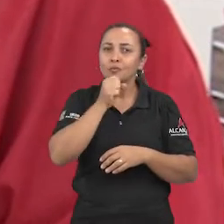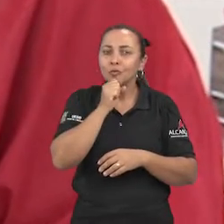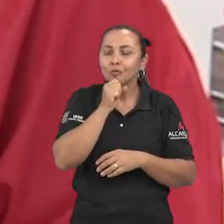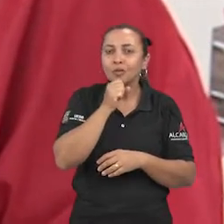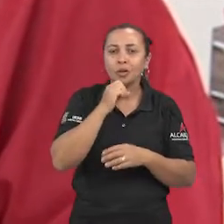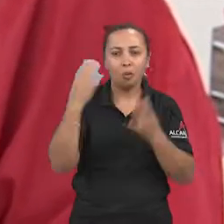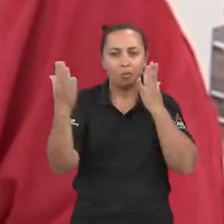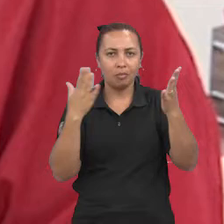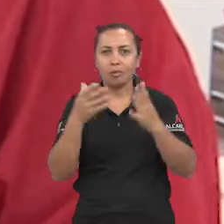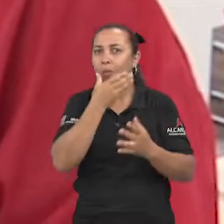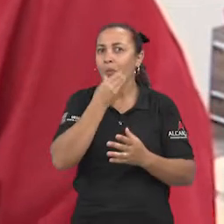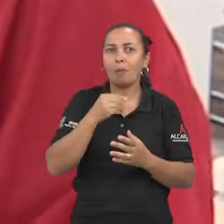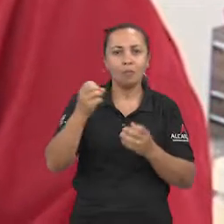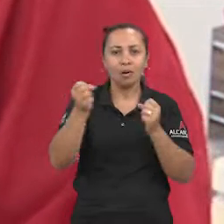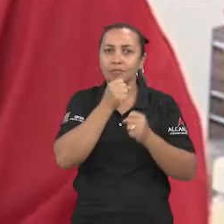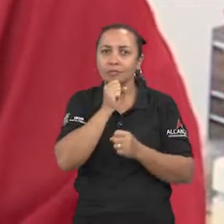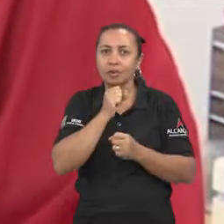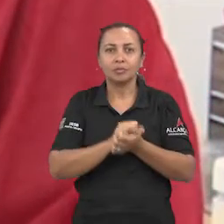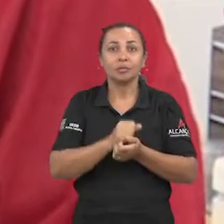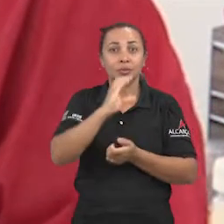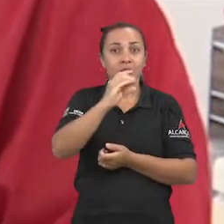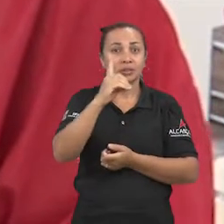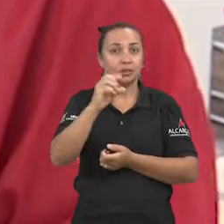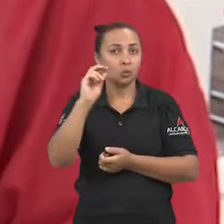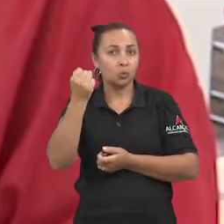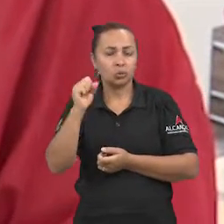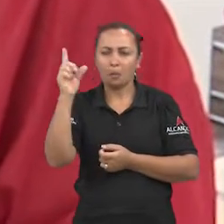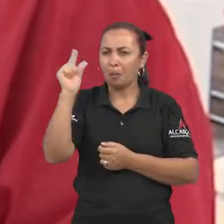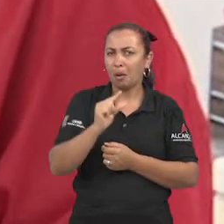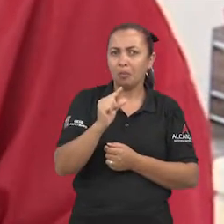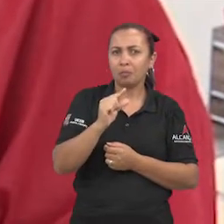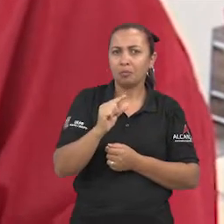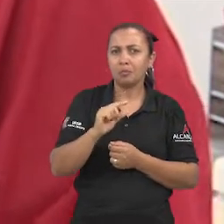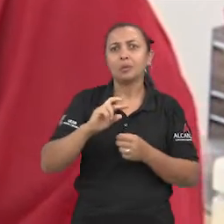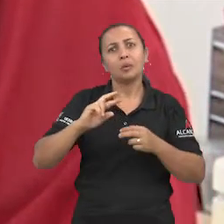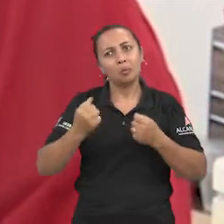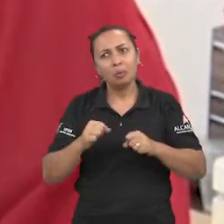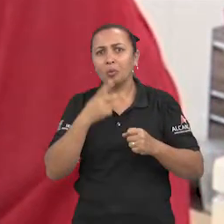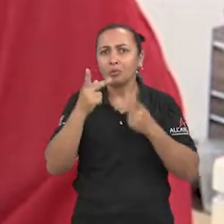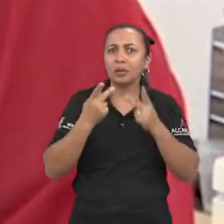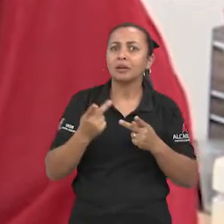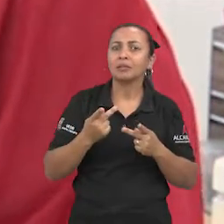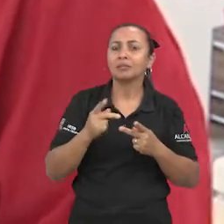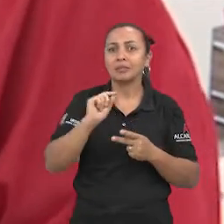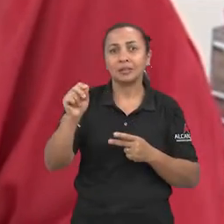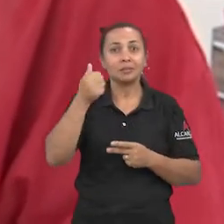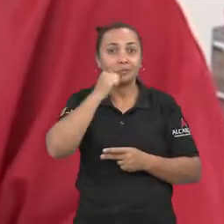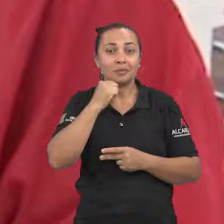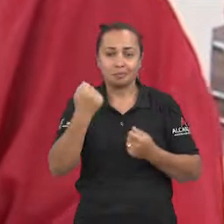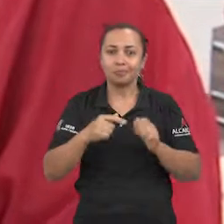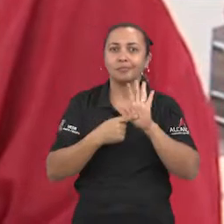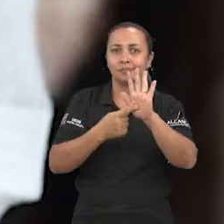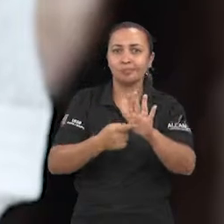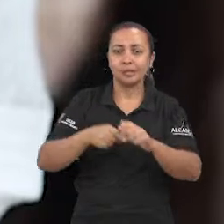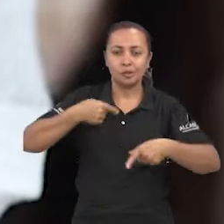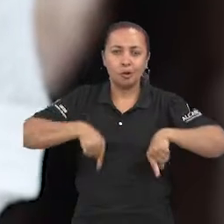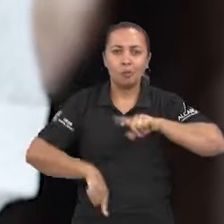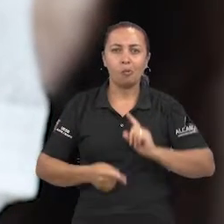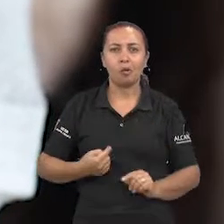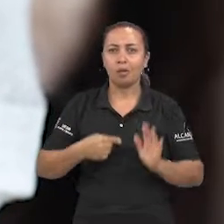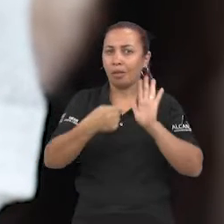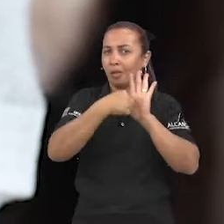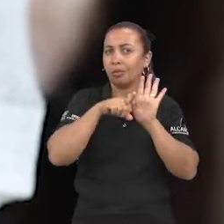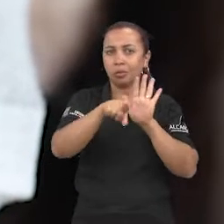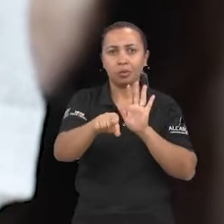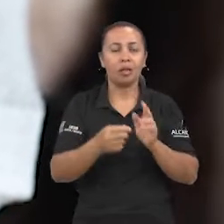foi menor. Então, significa dizer que essas mulheres, ela pode apresentar uma imunidade prolongada em comparação com os homens. Isso pode